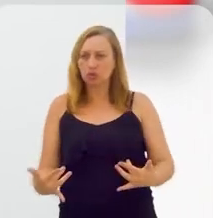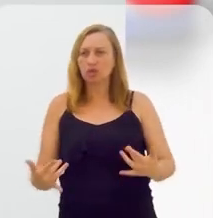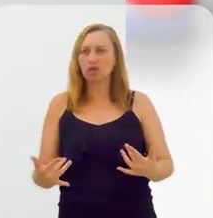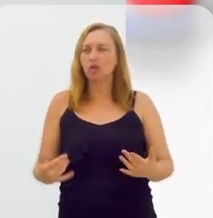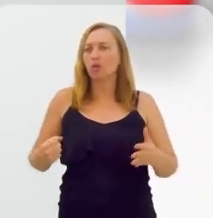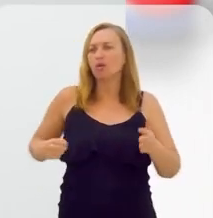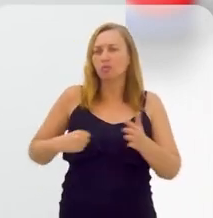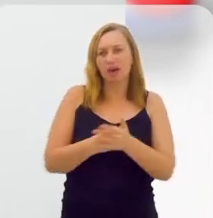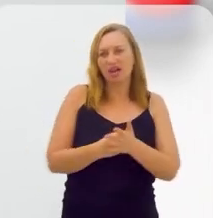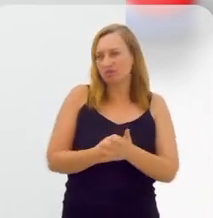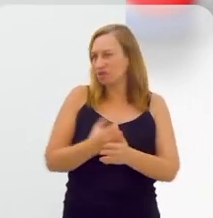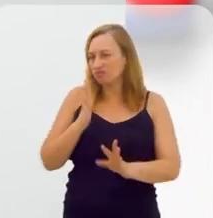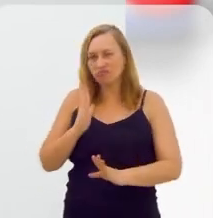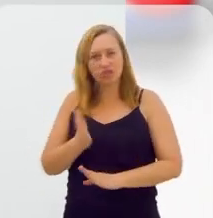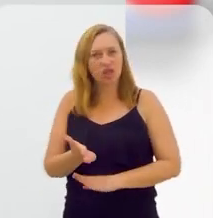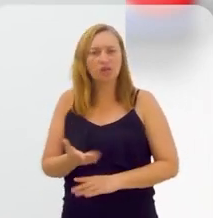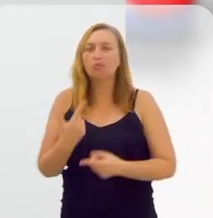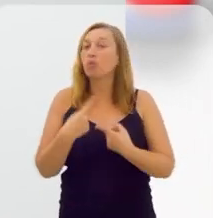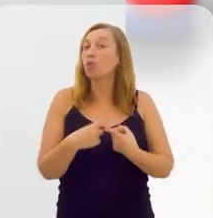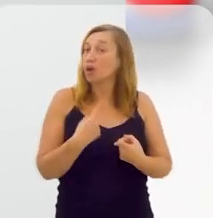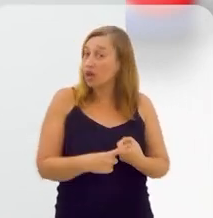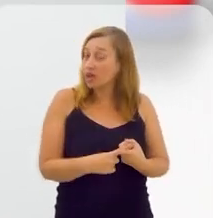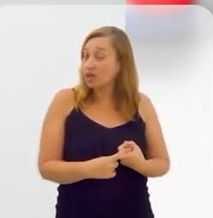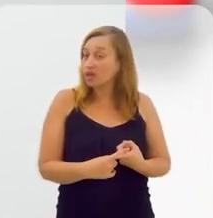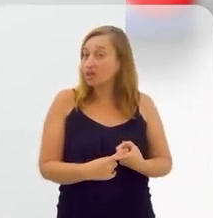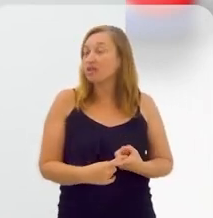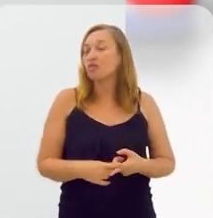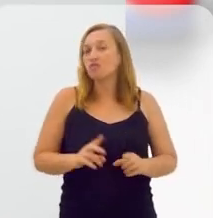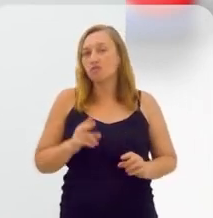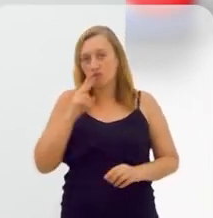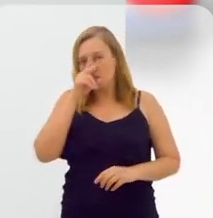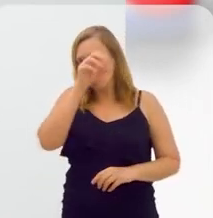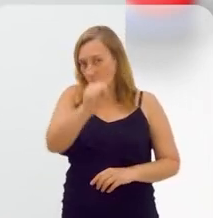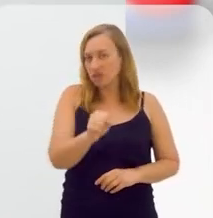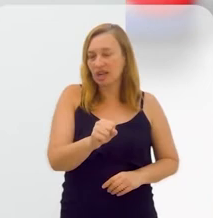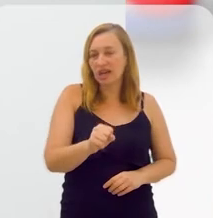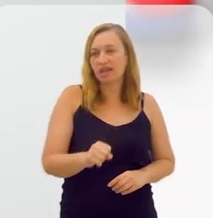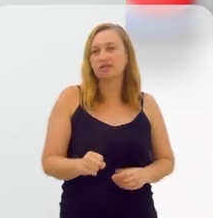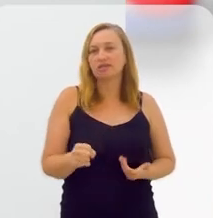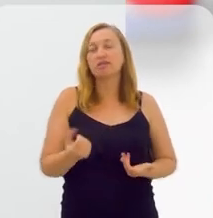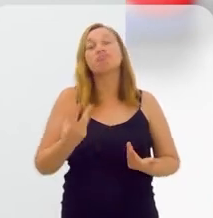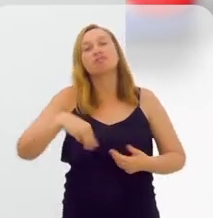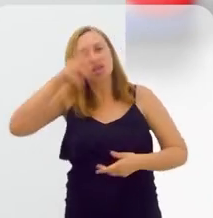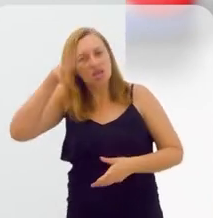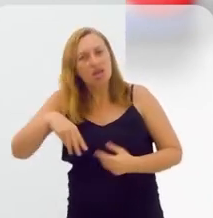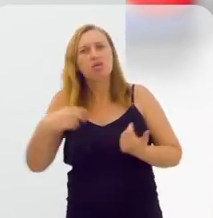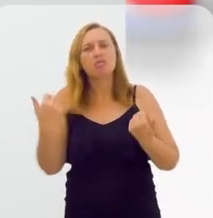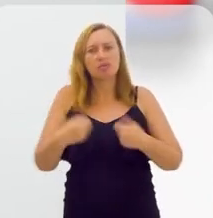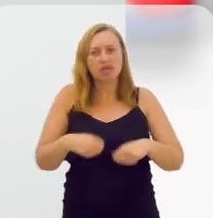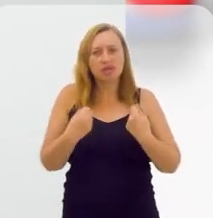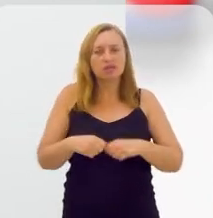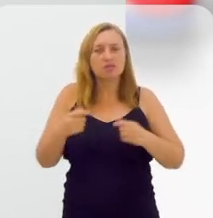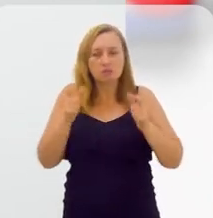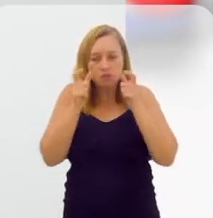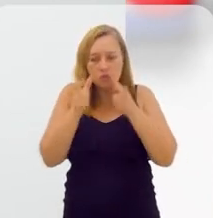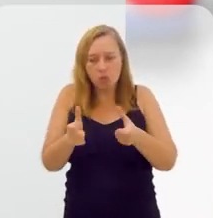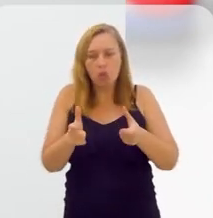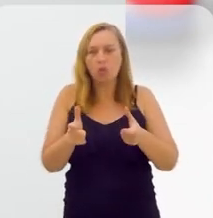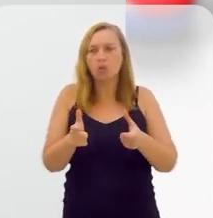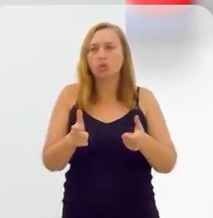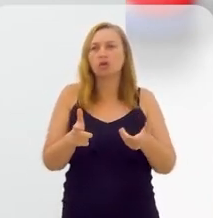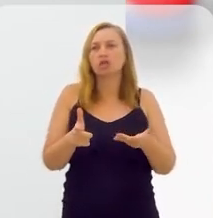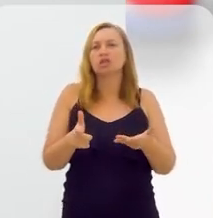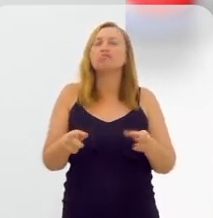o impacto é direto, né, porque fortalece quem precisa, né, dessa